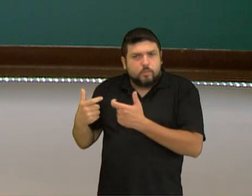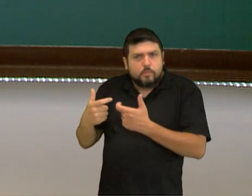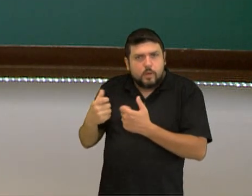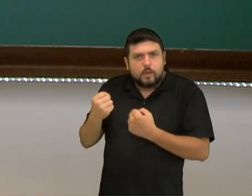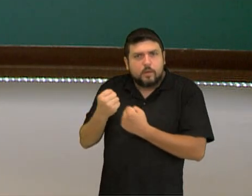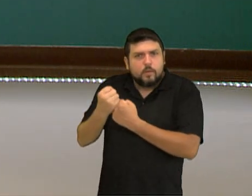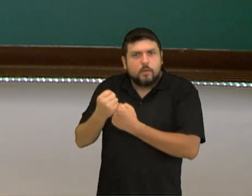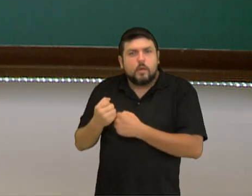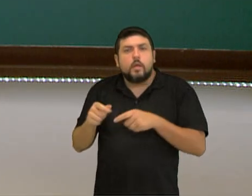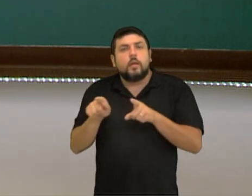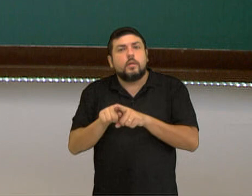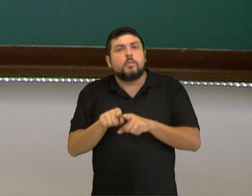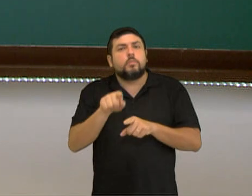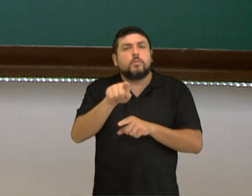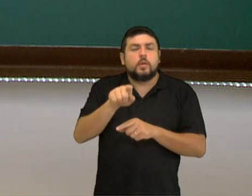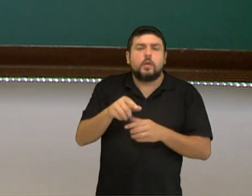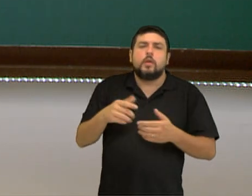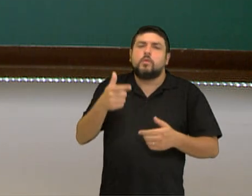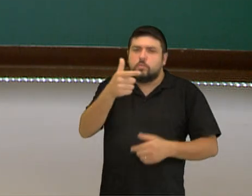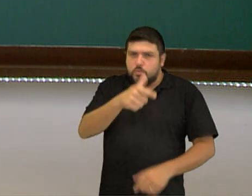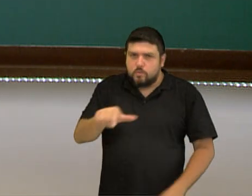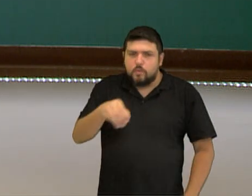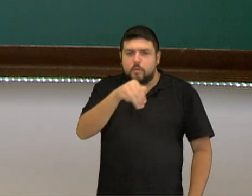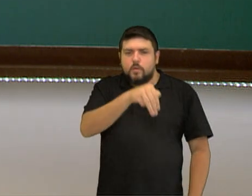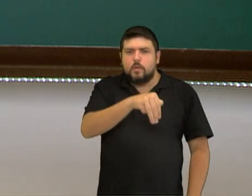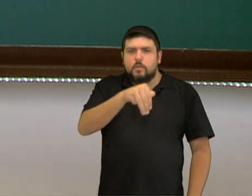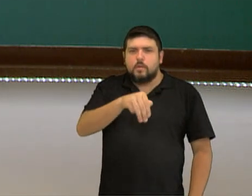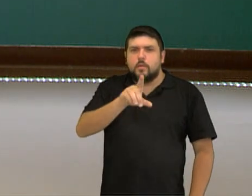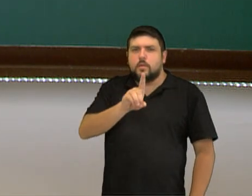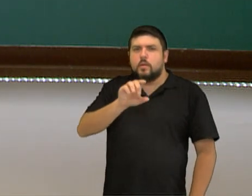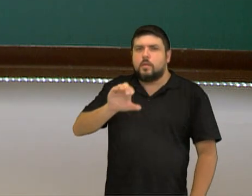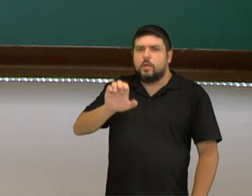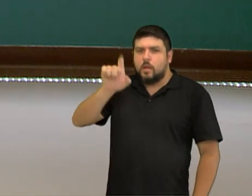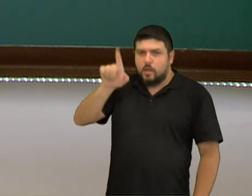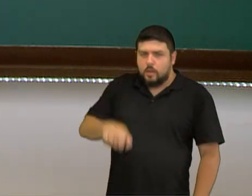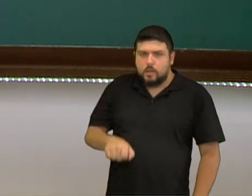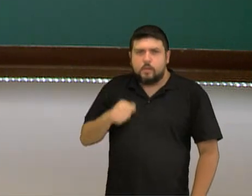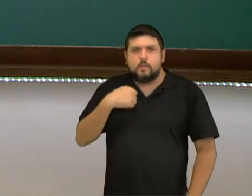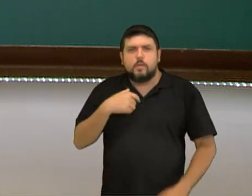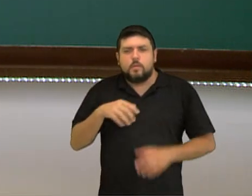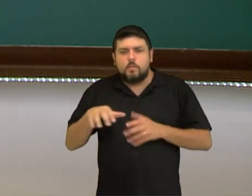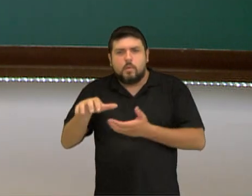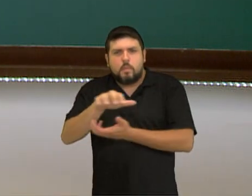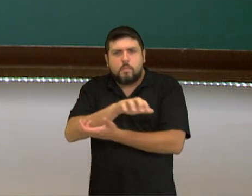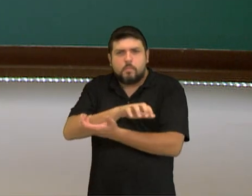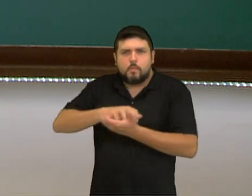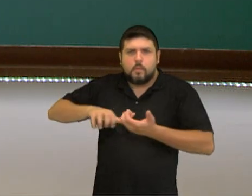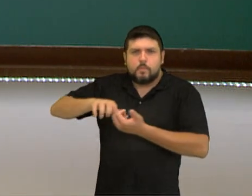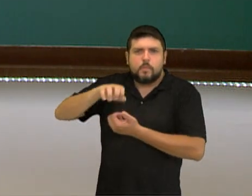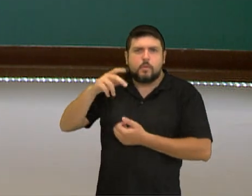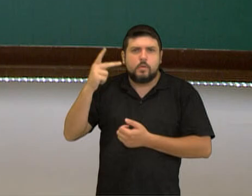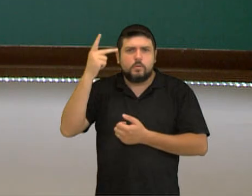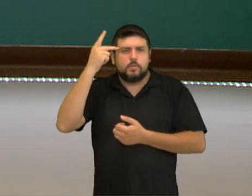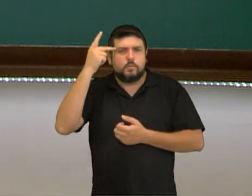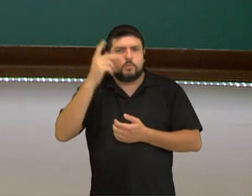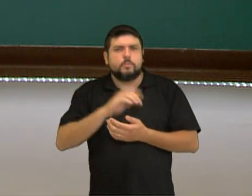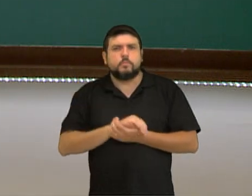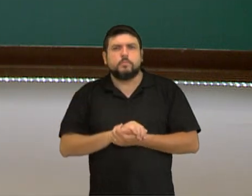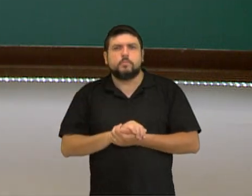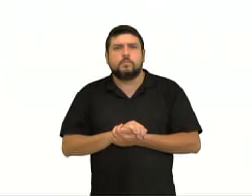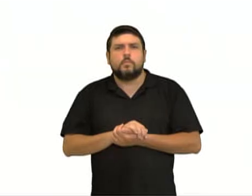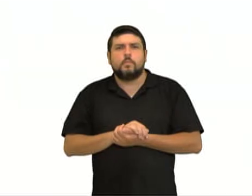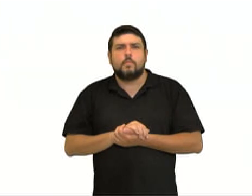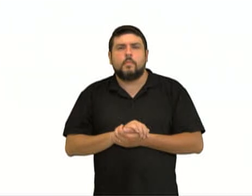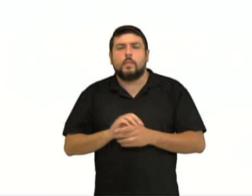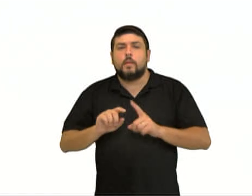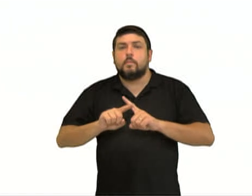sigla MMDC, identificando o movimento de São Paulo, da Revolução Constitucionalista. Porém, em 1º